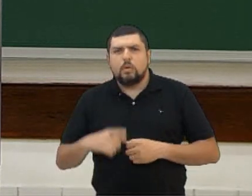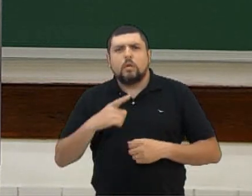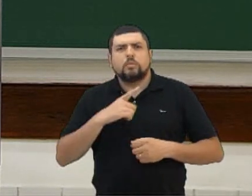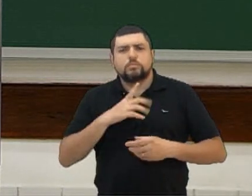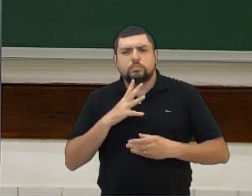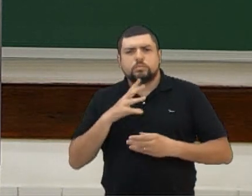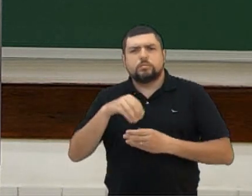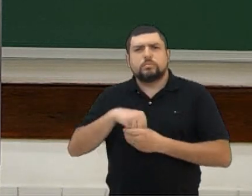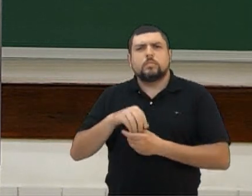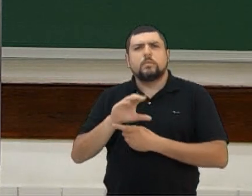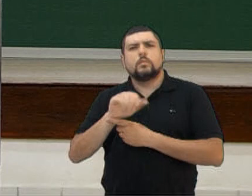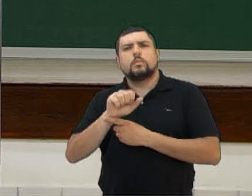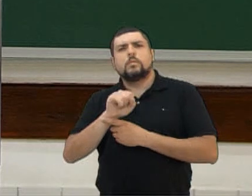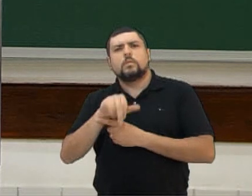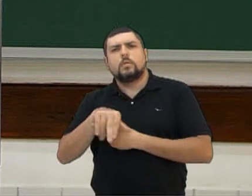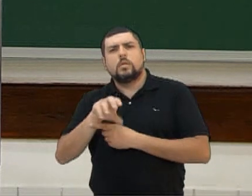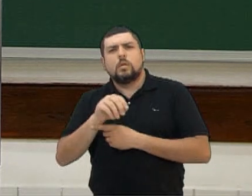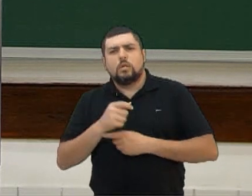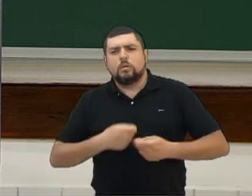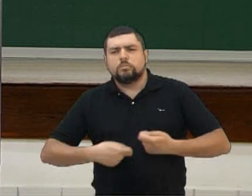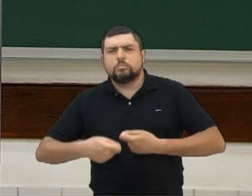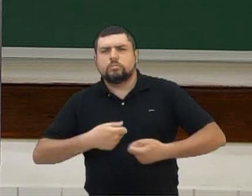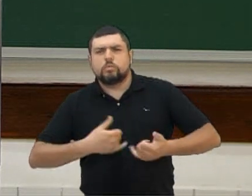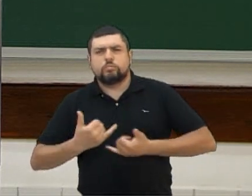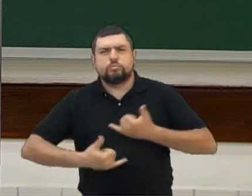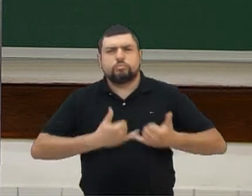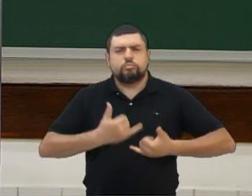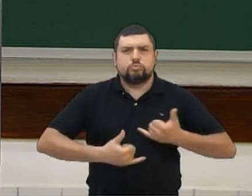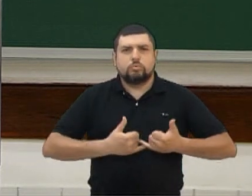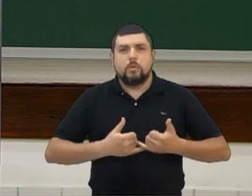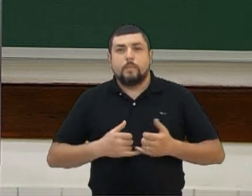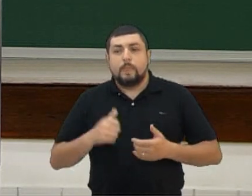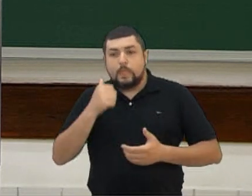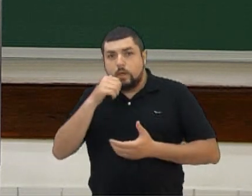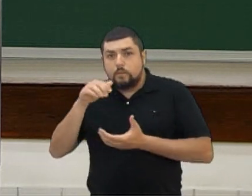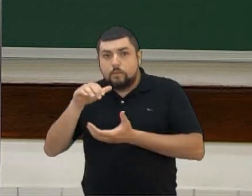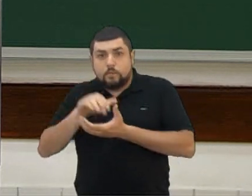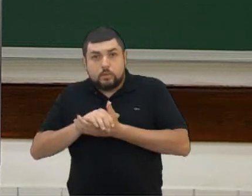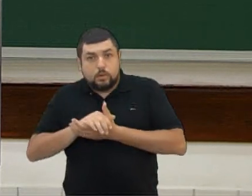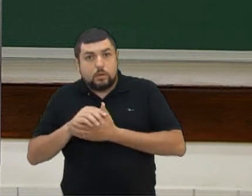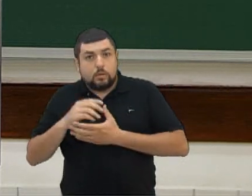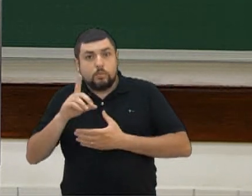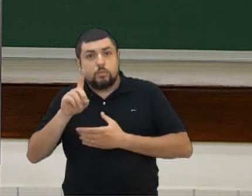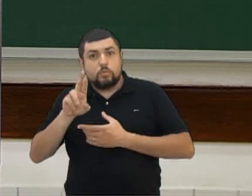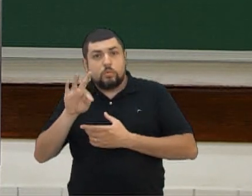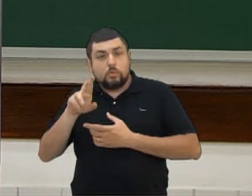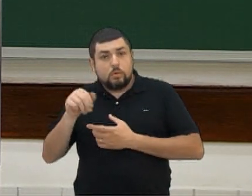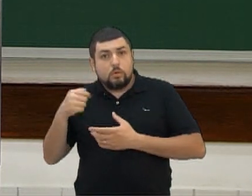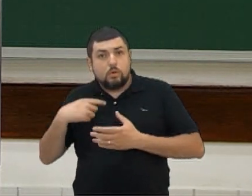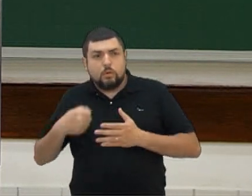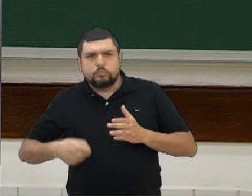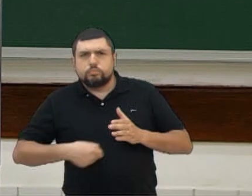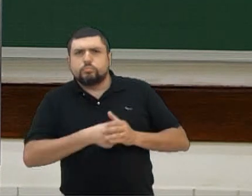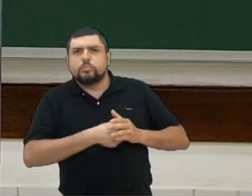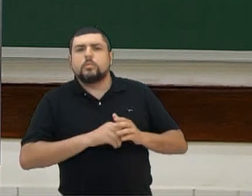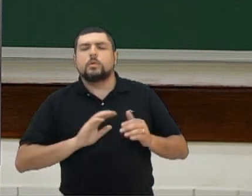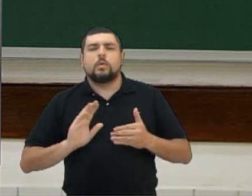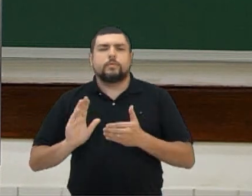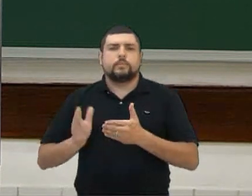pressão, especialmente da esposa do presidente Dutra, há um fechamento dos cassinos no Brasil em 1950.